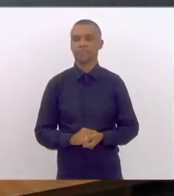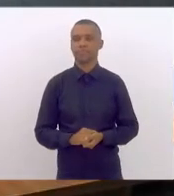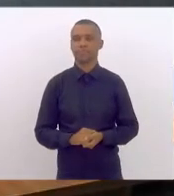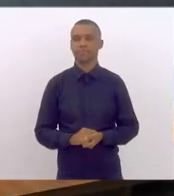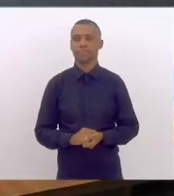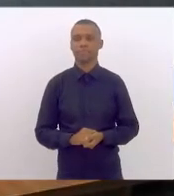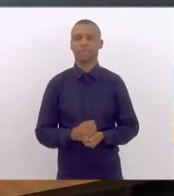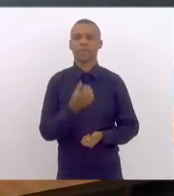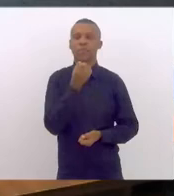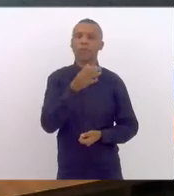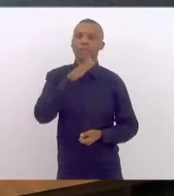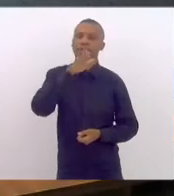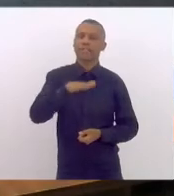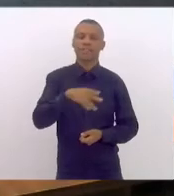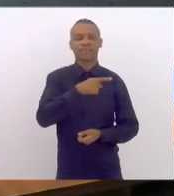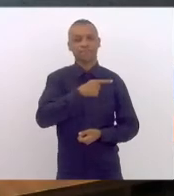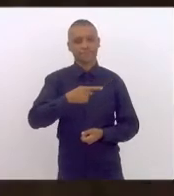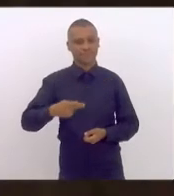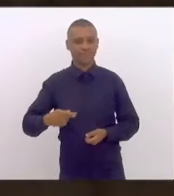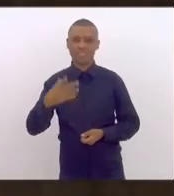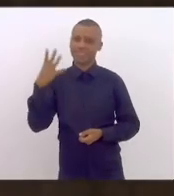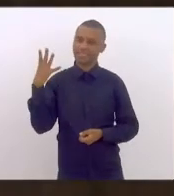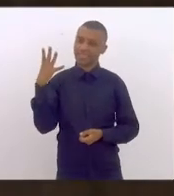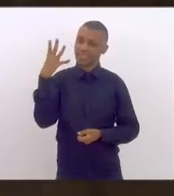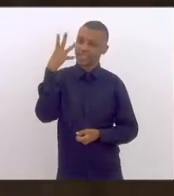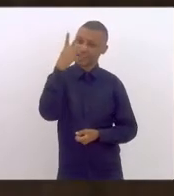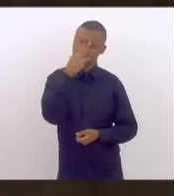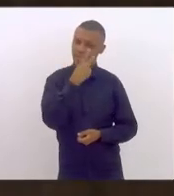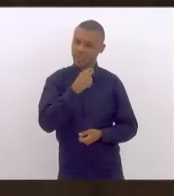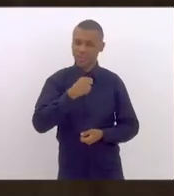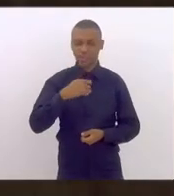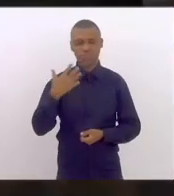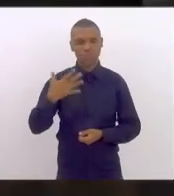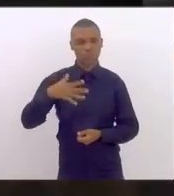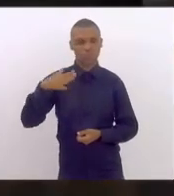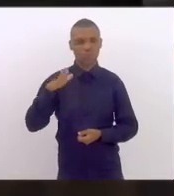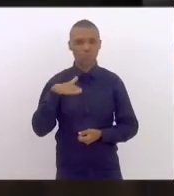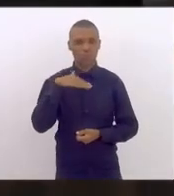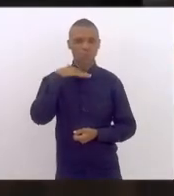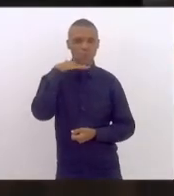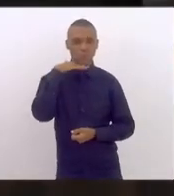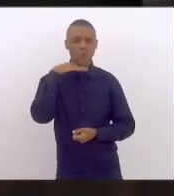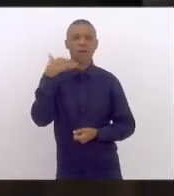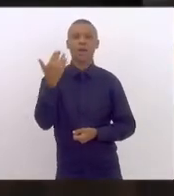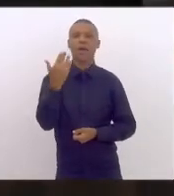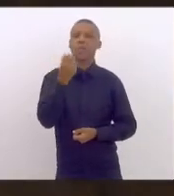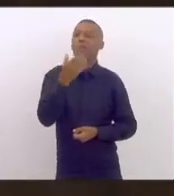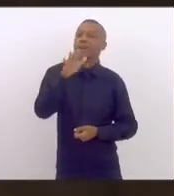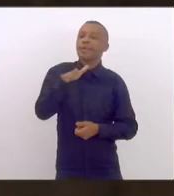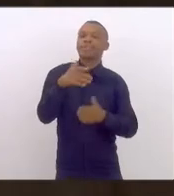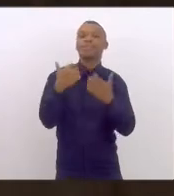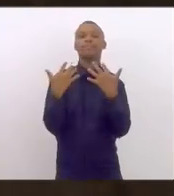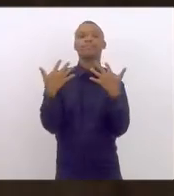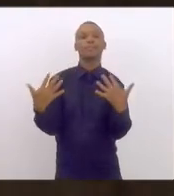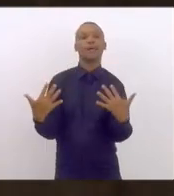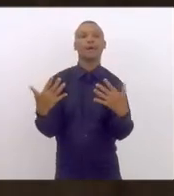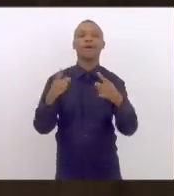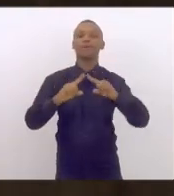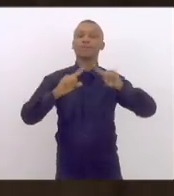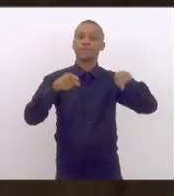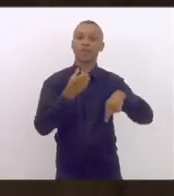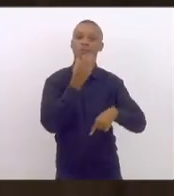Boa tarde senhor presidente está lindo de morrer Boa tarde plenário Boa tarde